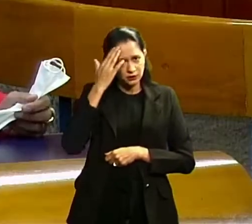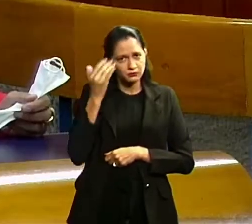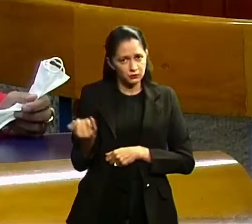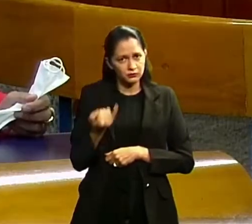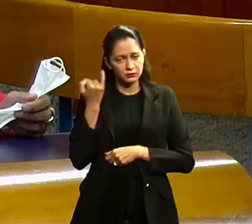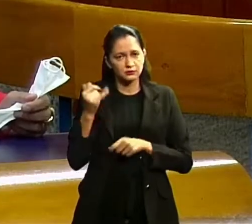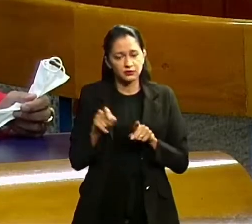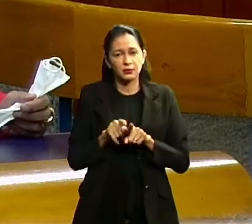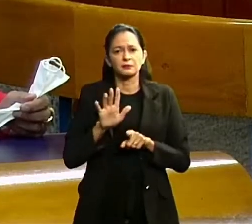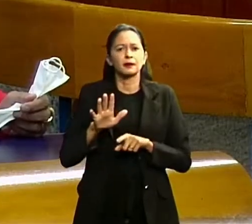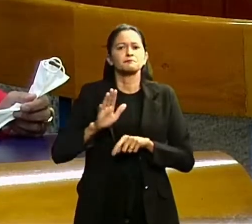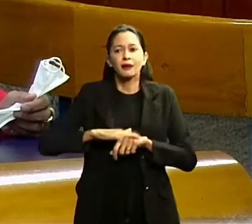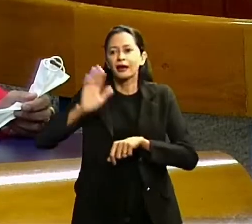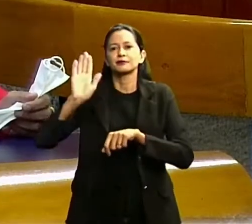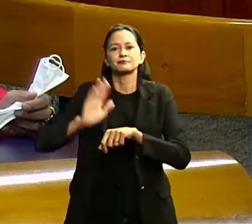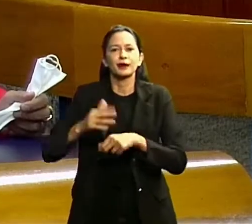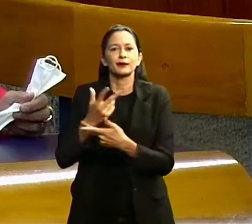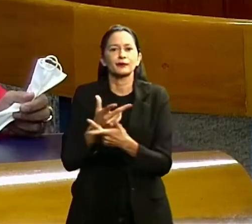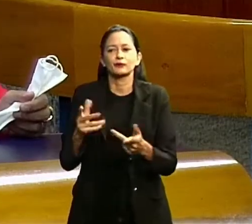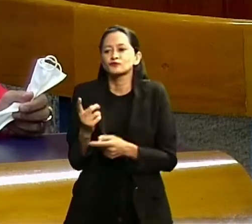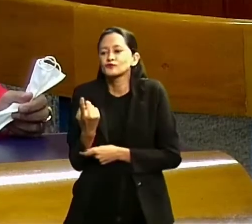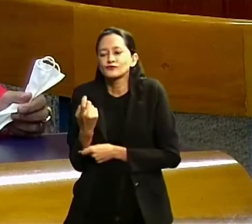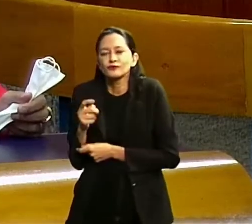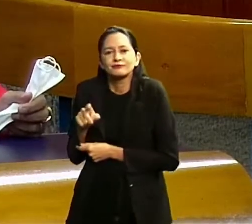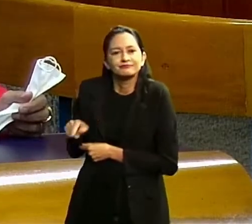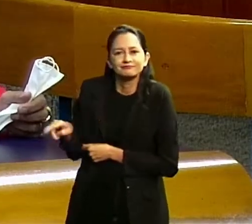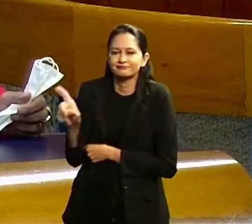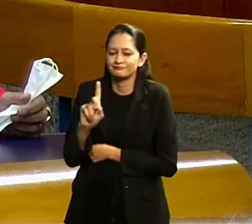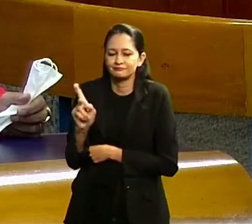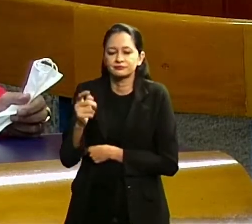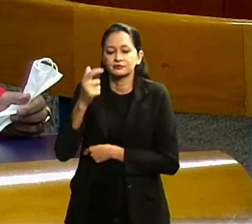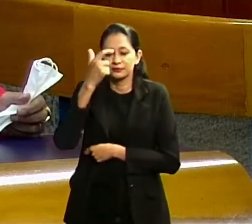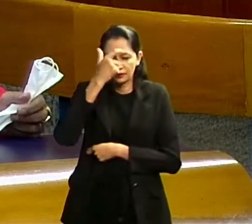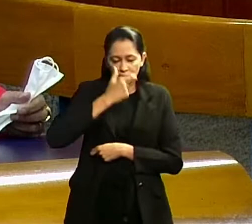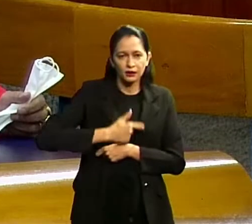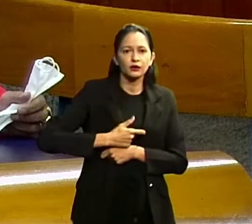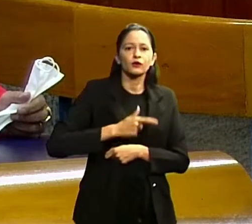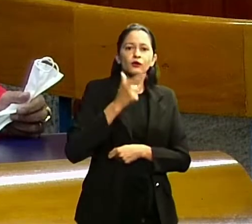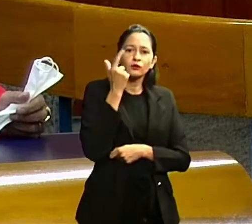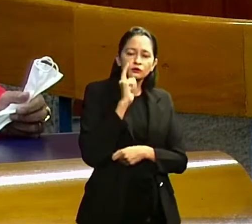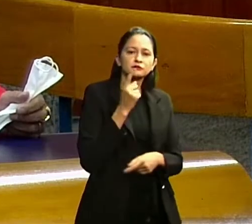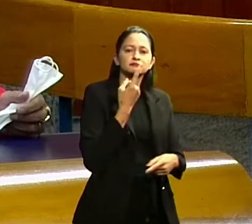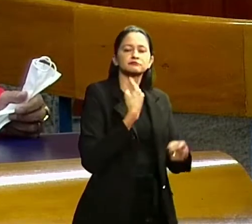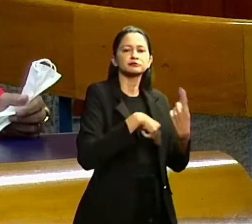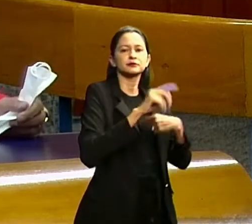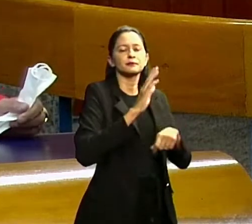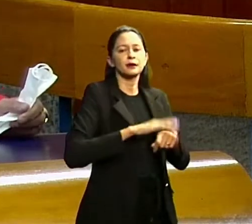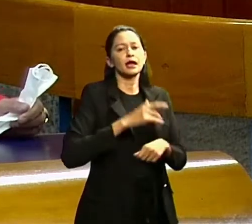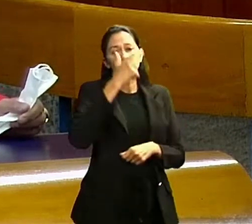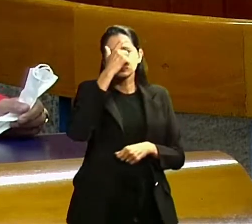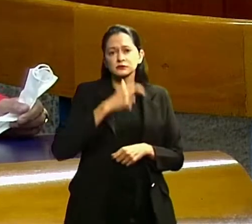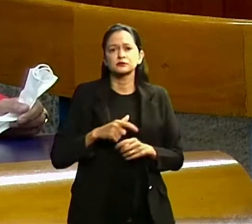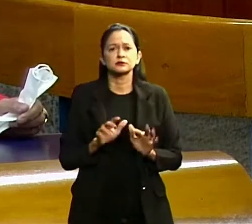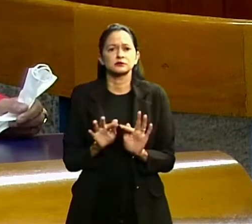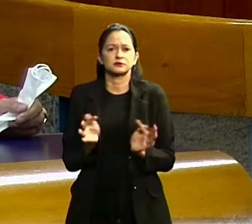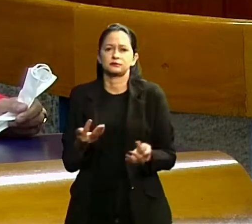nós podemos muito mais. Eu, vereadora Camila, eu pude muito mais. Eu fui uma mulher